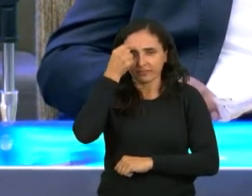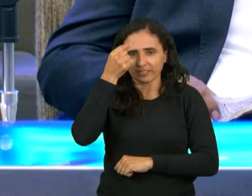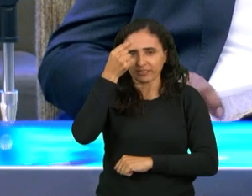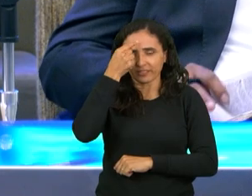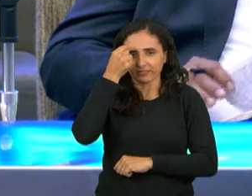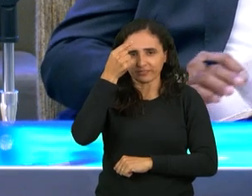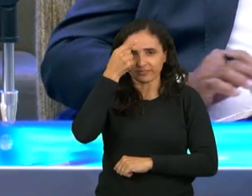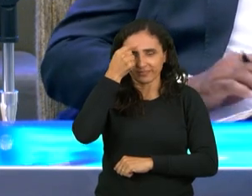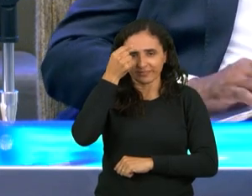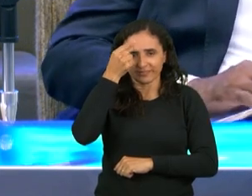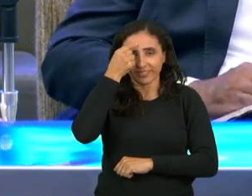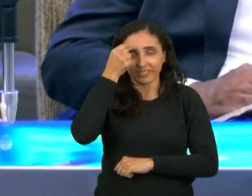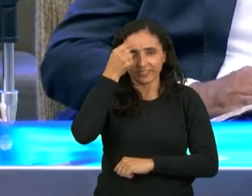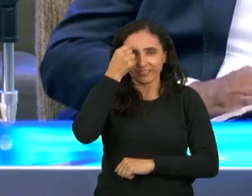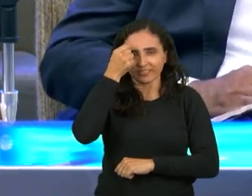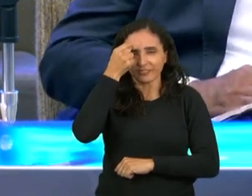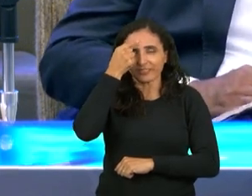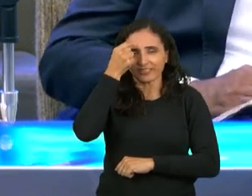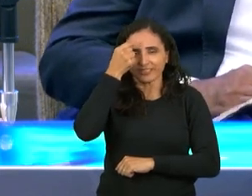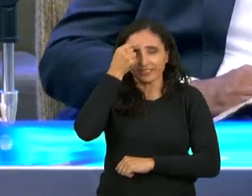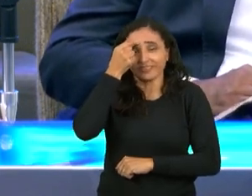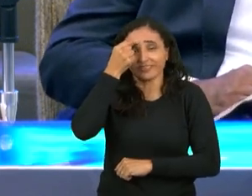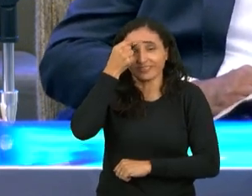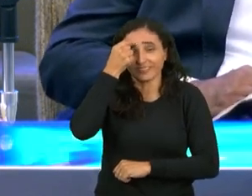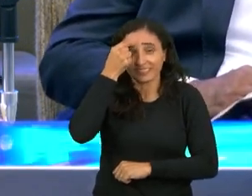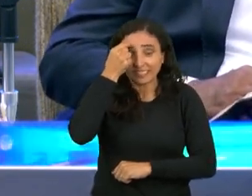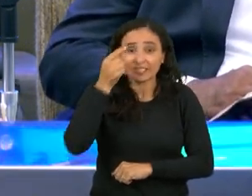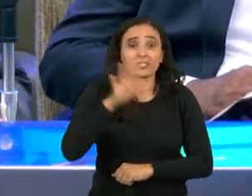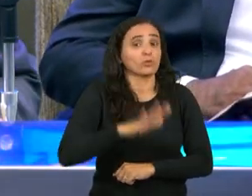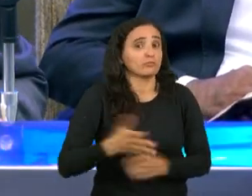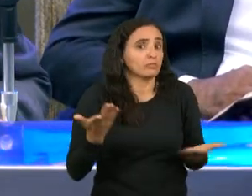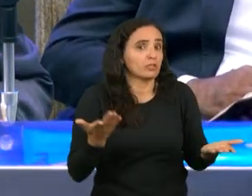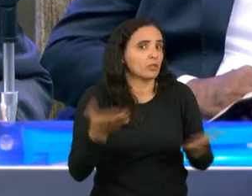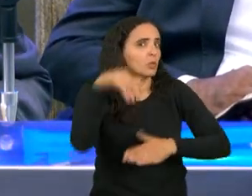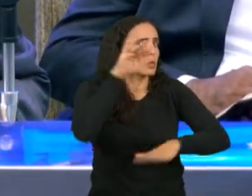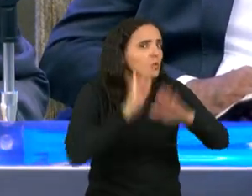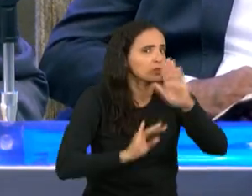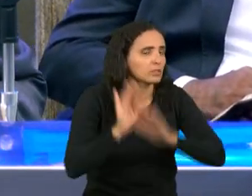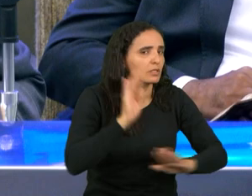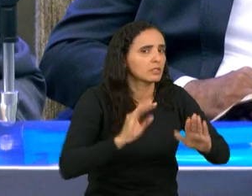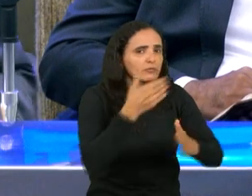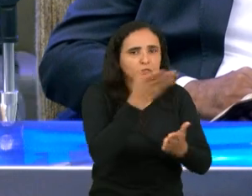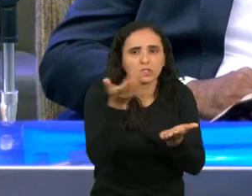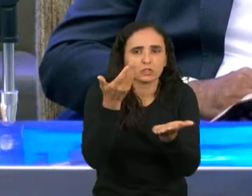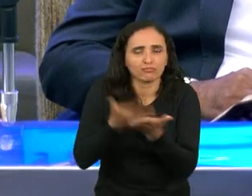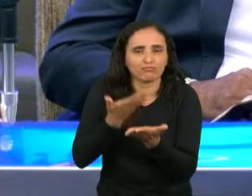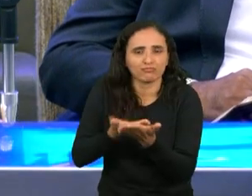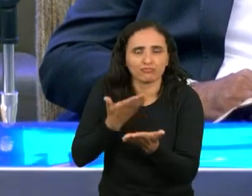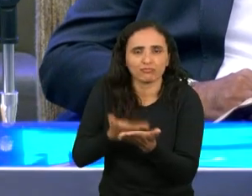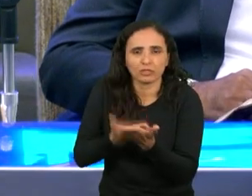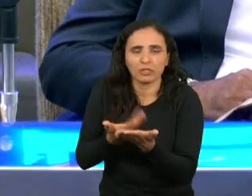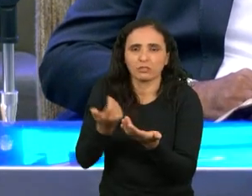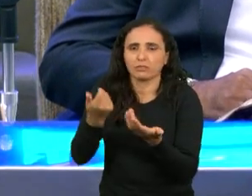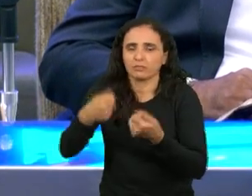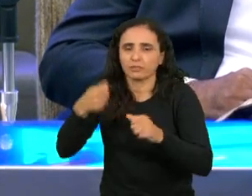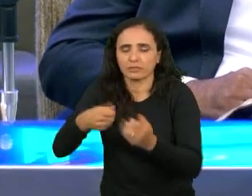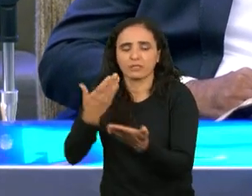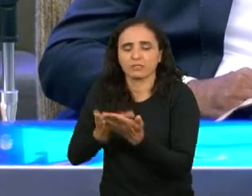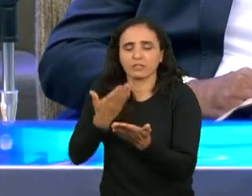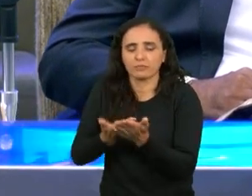é uma coisa necessária é prioridade para a humanidade mas não é a solução